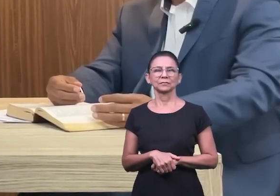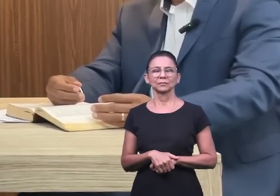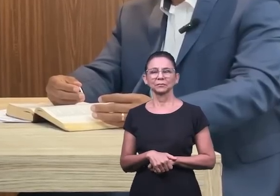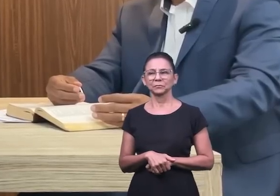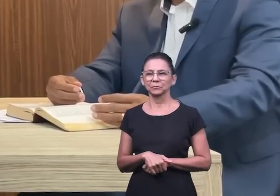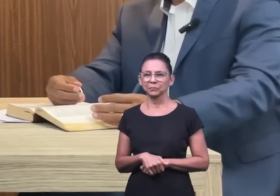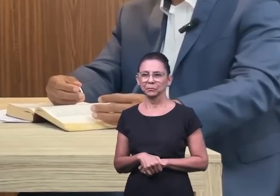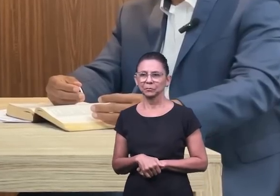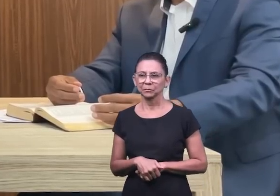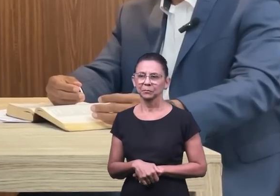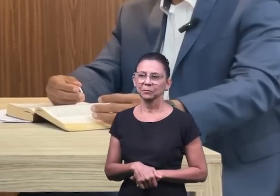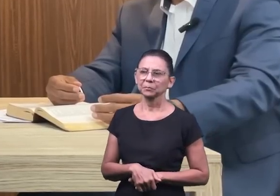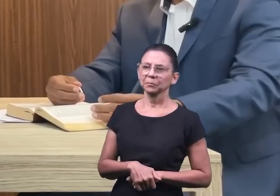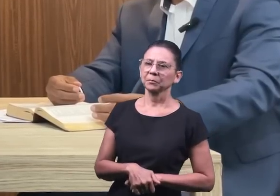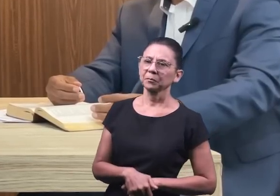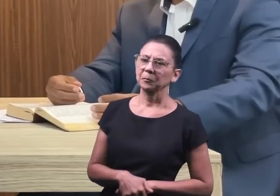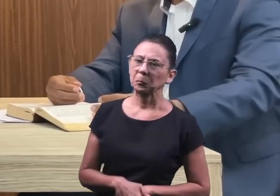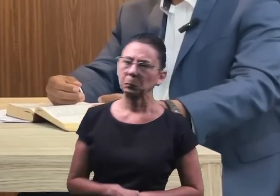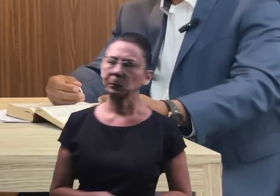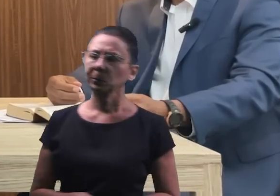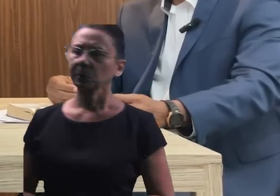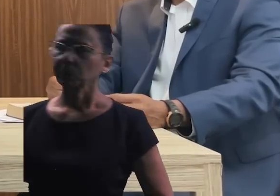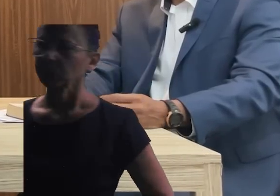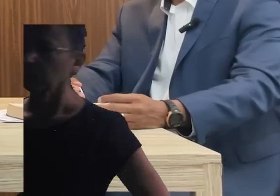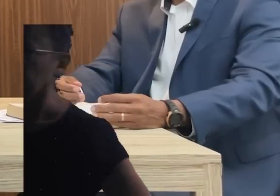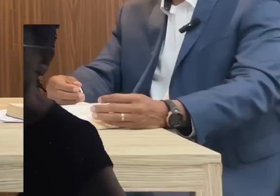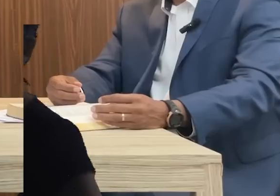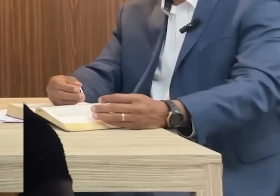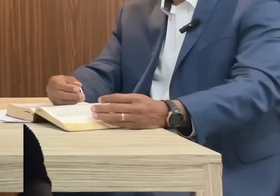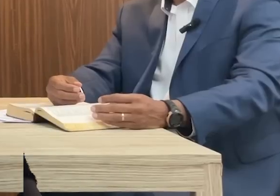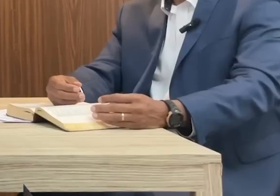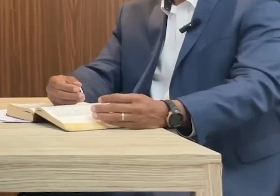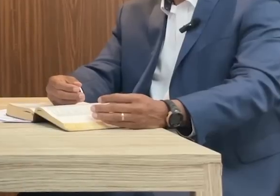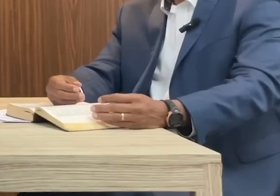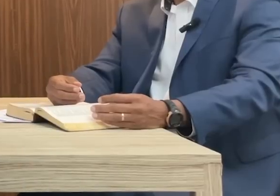Jesus. Amém. Irmãos, a paz do Senhor, nós estamos encerrando nosso